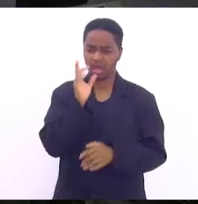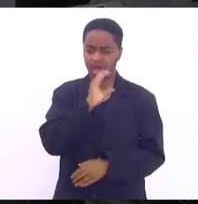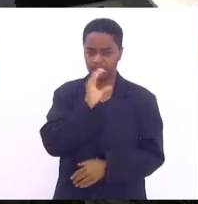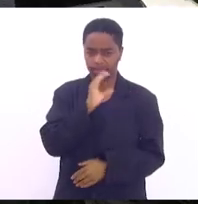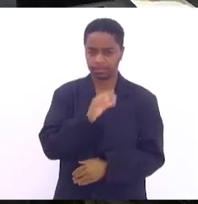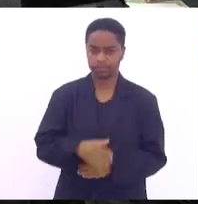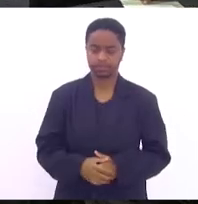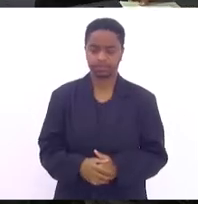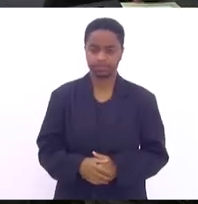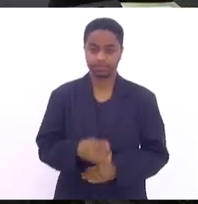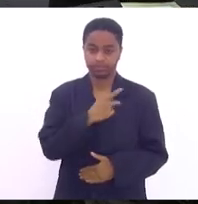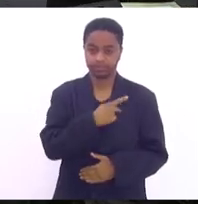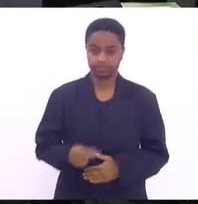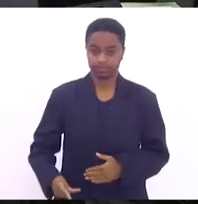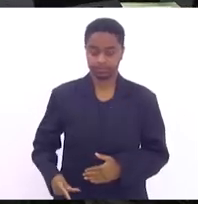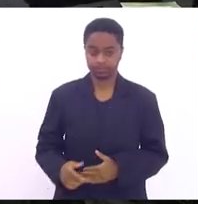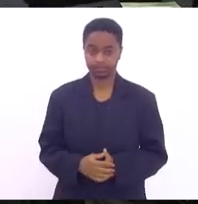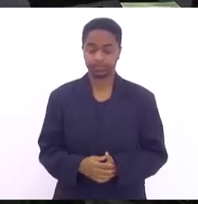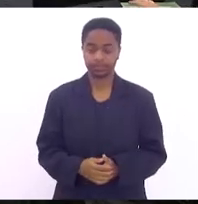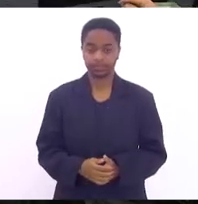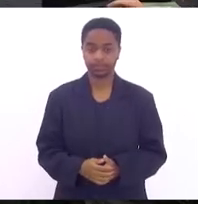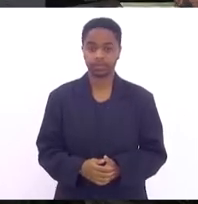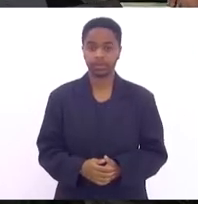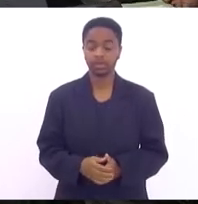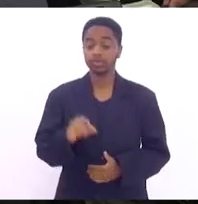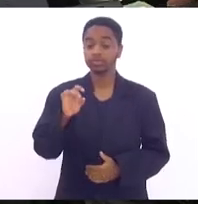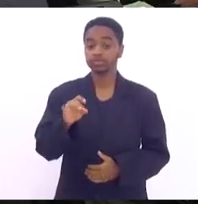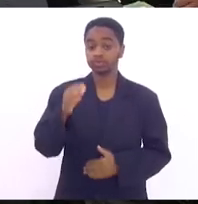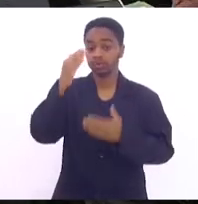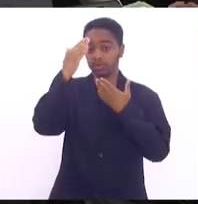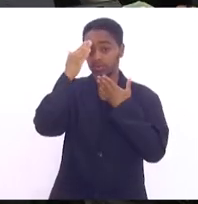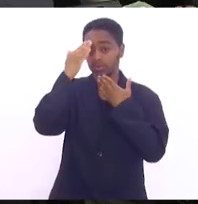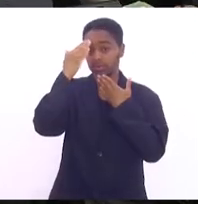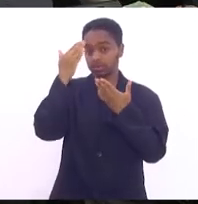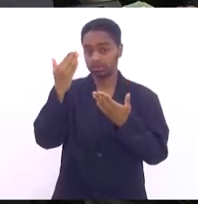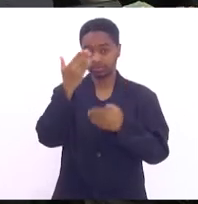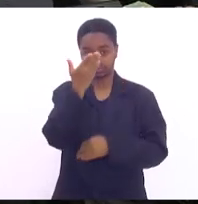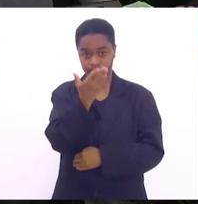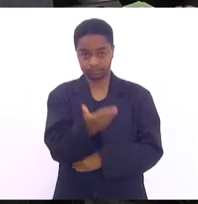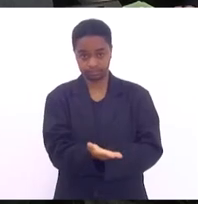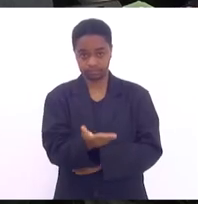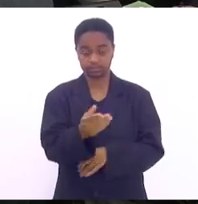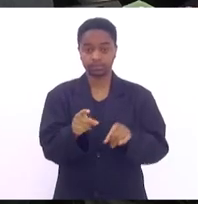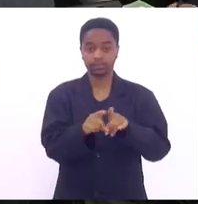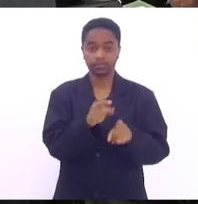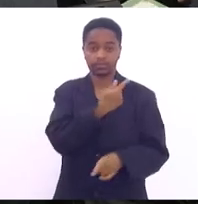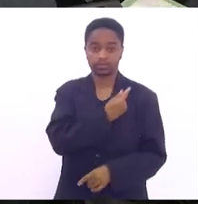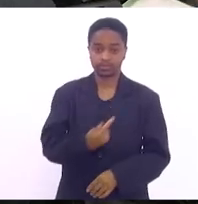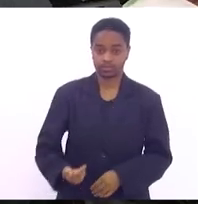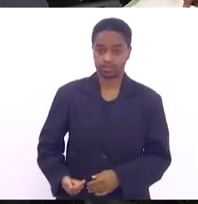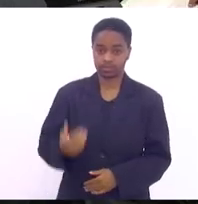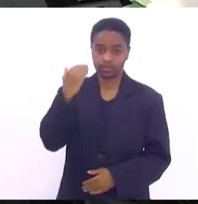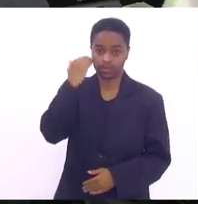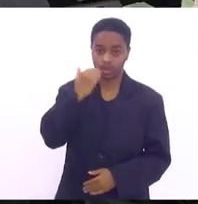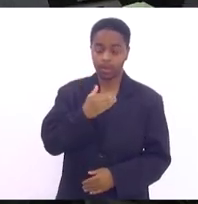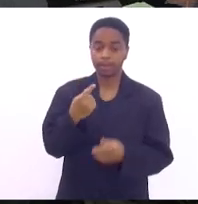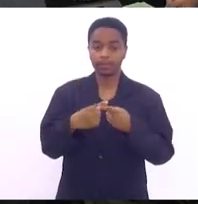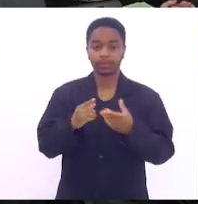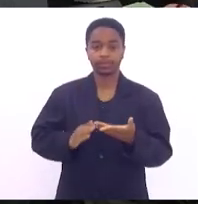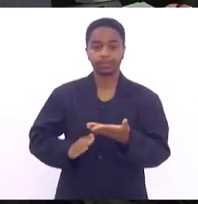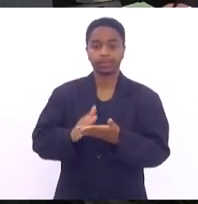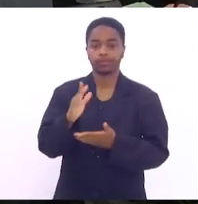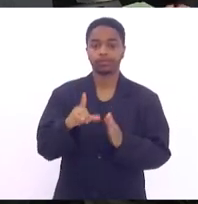Presidente Bacelar, é basicamente para agradecer, Vossa Excelência, o governador Cláudio Castro, pela sanção da